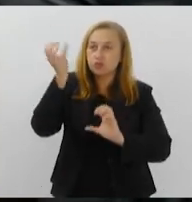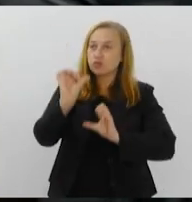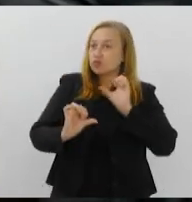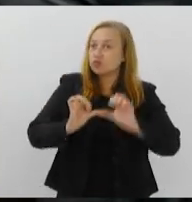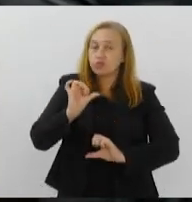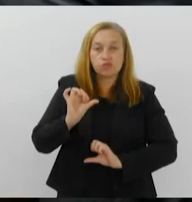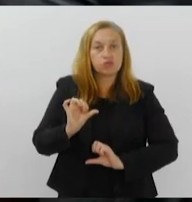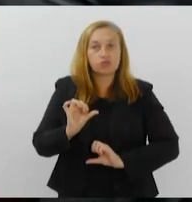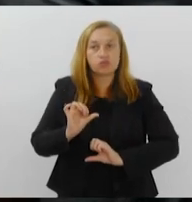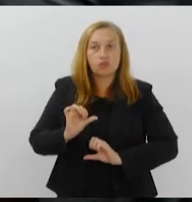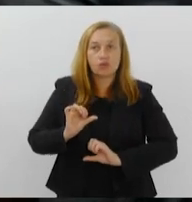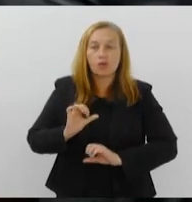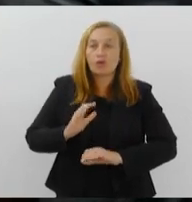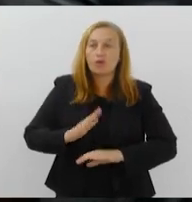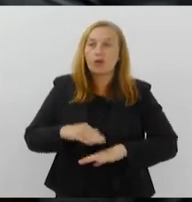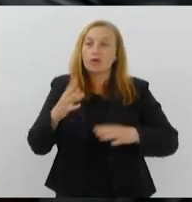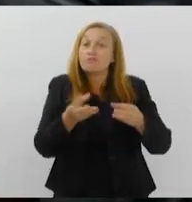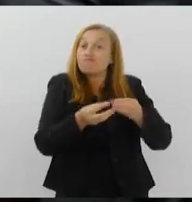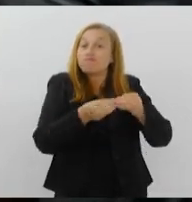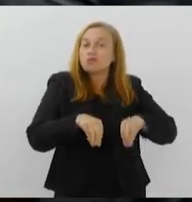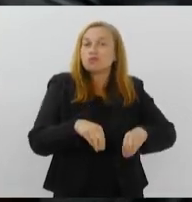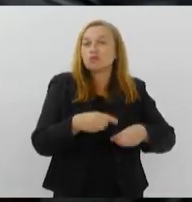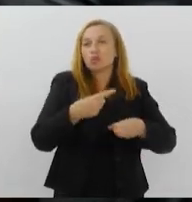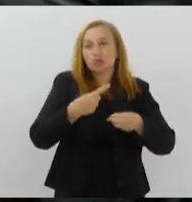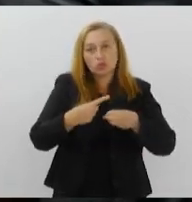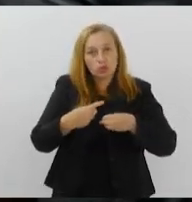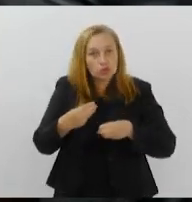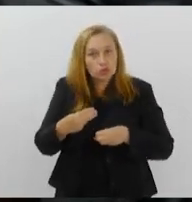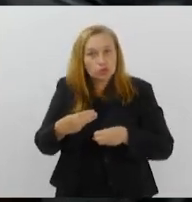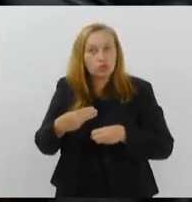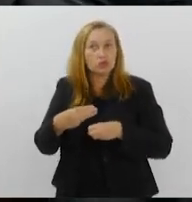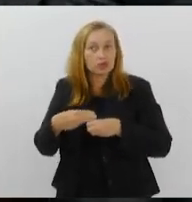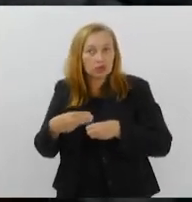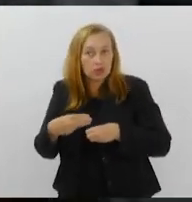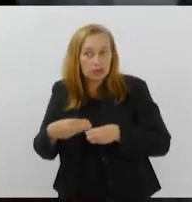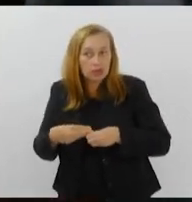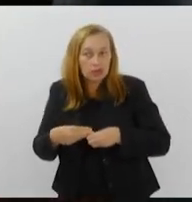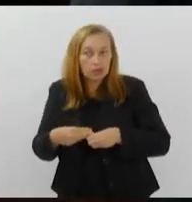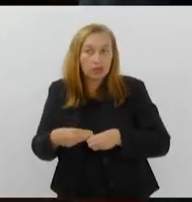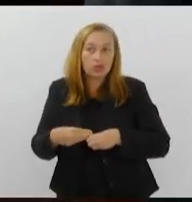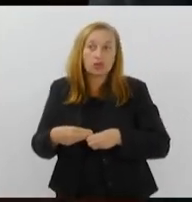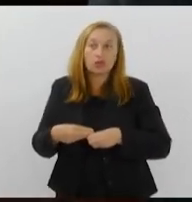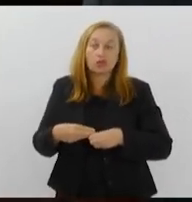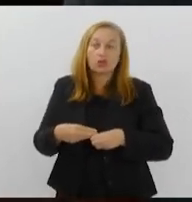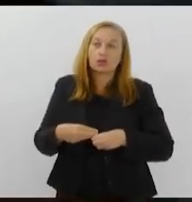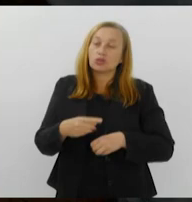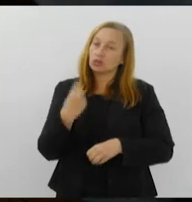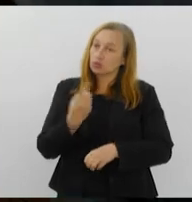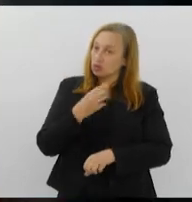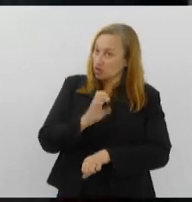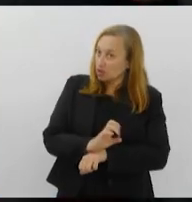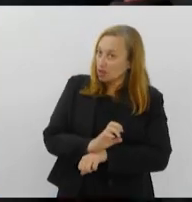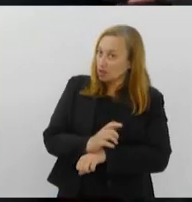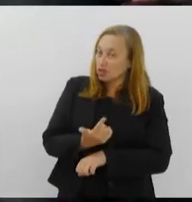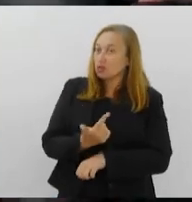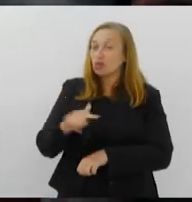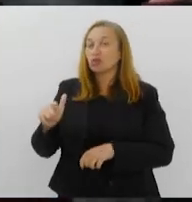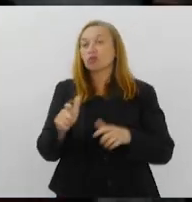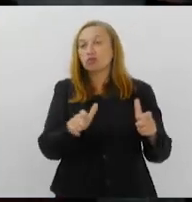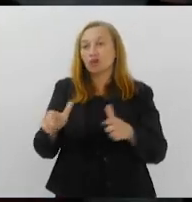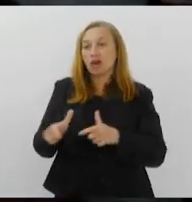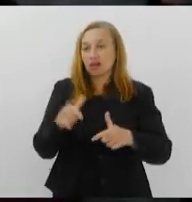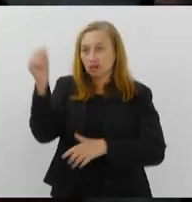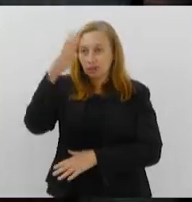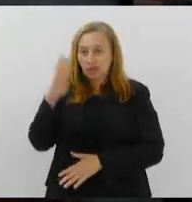mais afetam aos municípios do nosso estado e do Brasil afora. E aqueles que são mais vulneráveis,